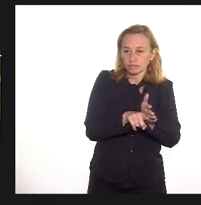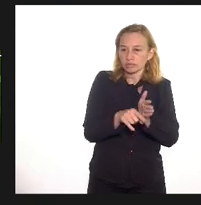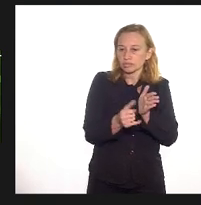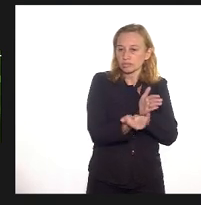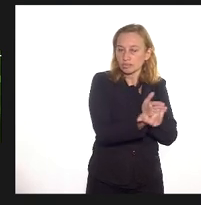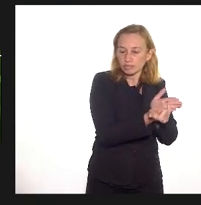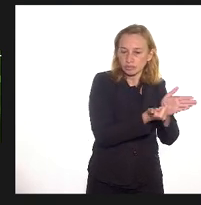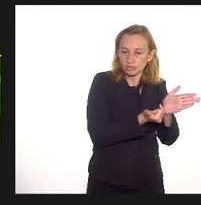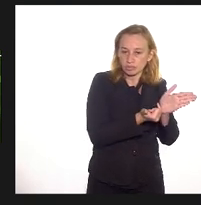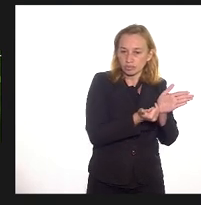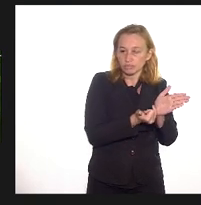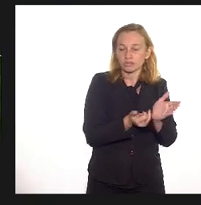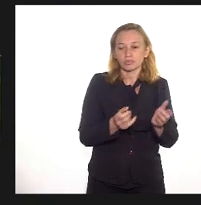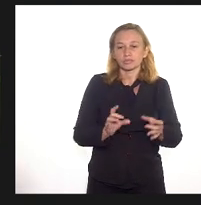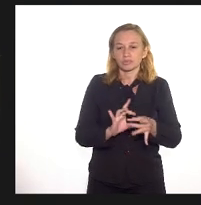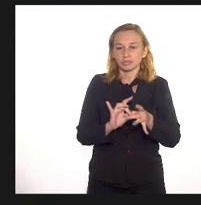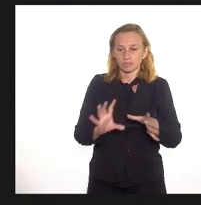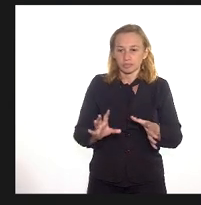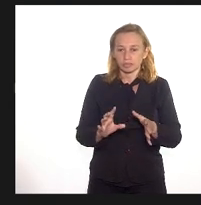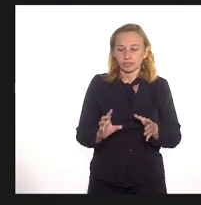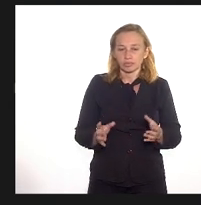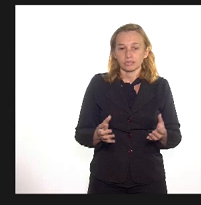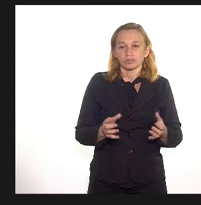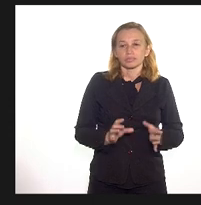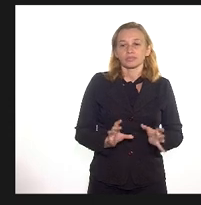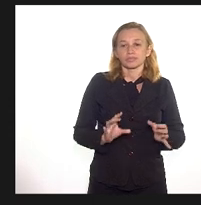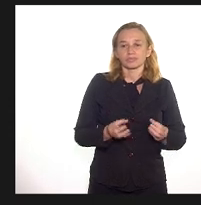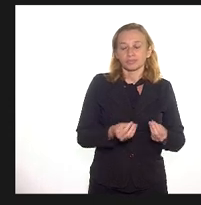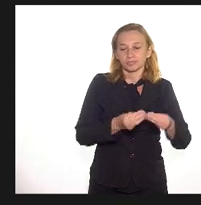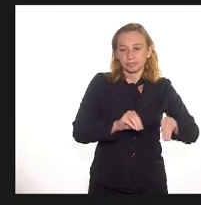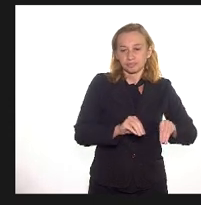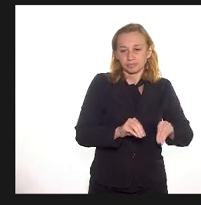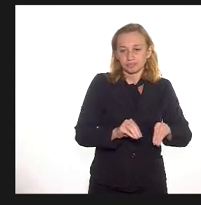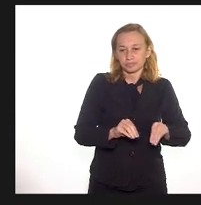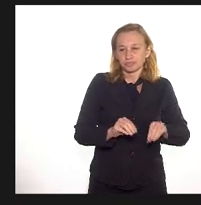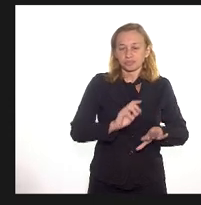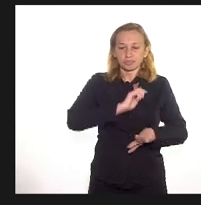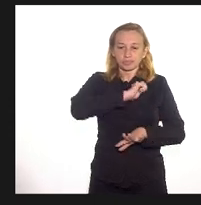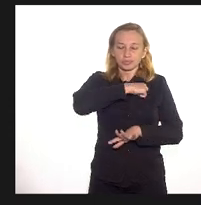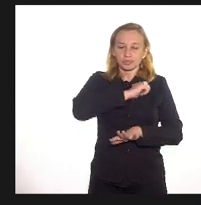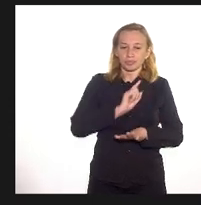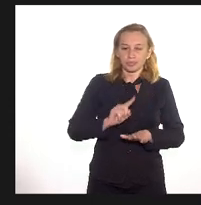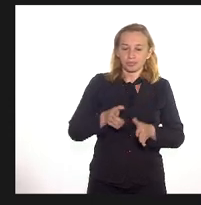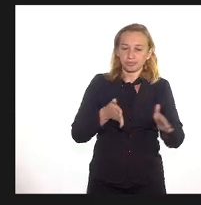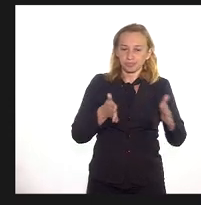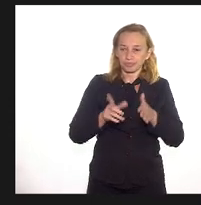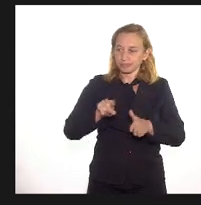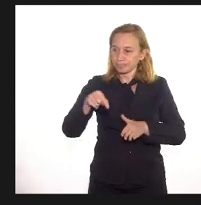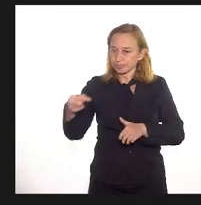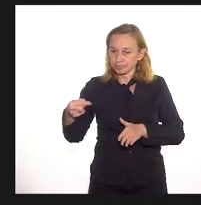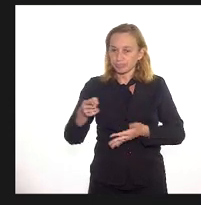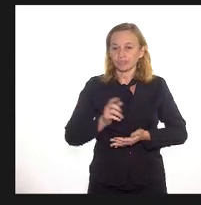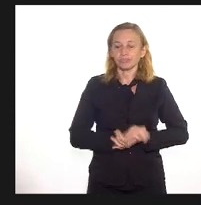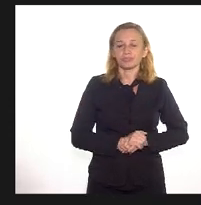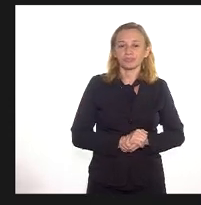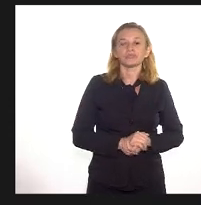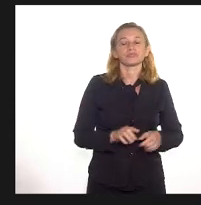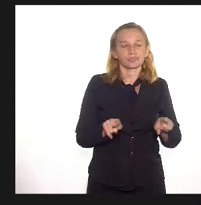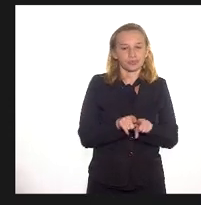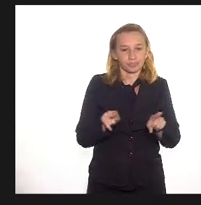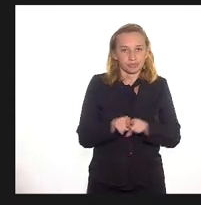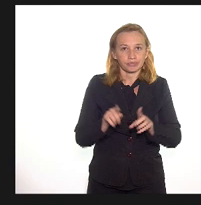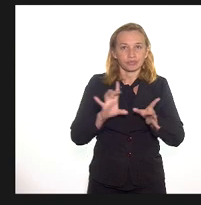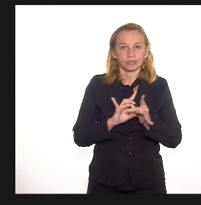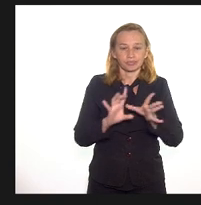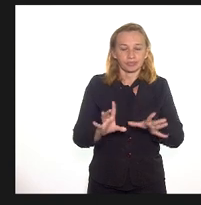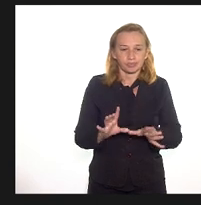permite a dedutibilidade de prejuízos fiscais em etapas seguintes, né, ou em relação a períodos seguintes, também é